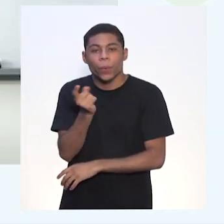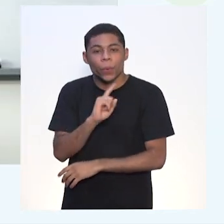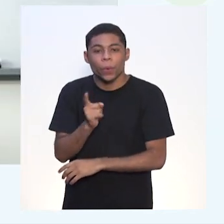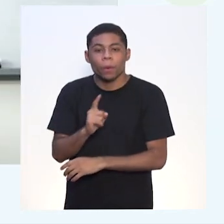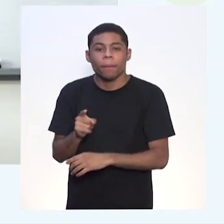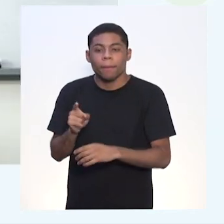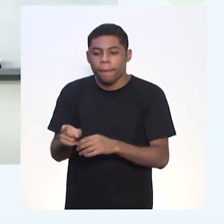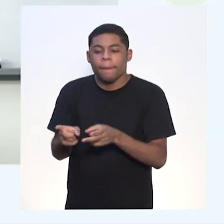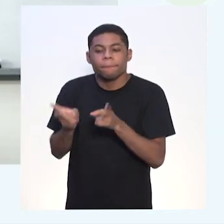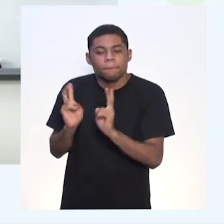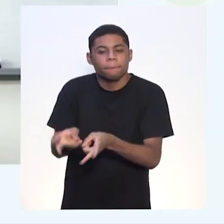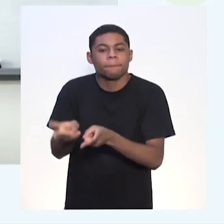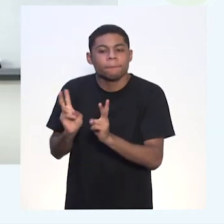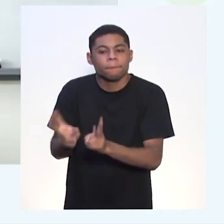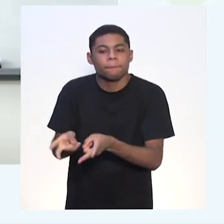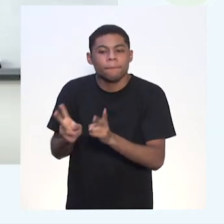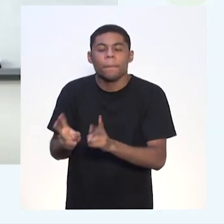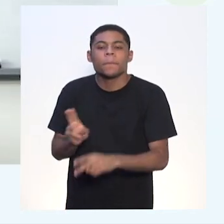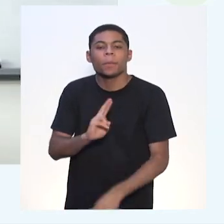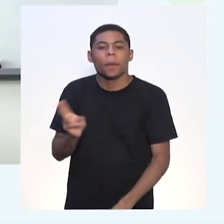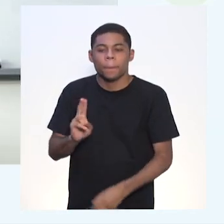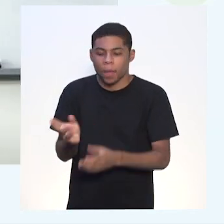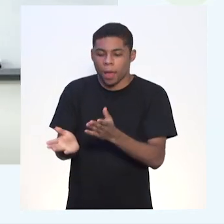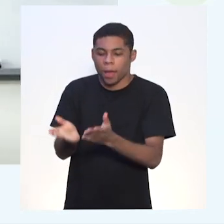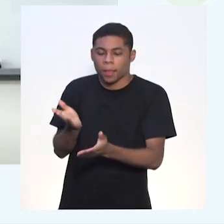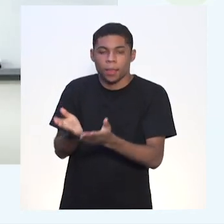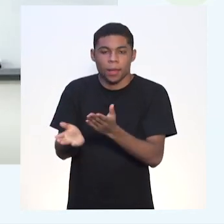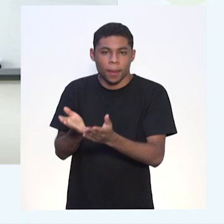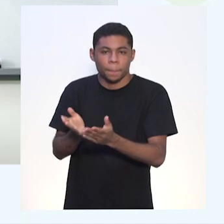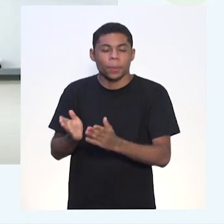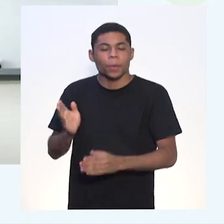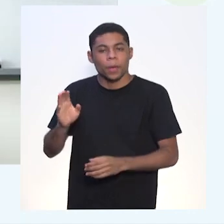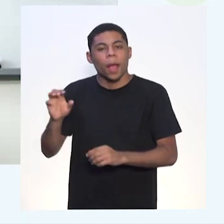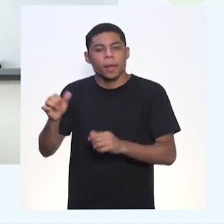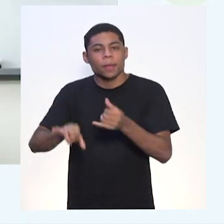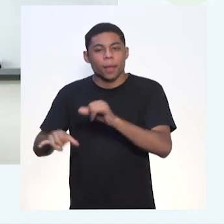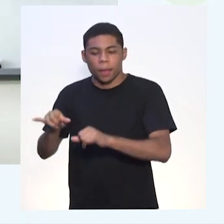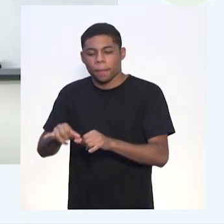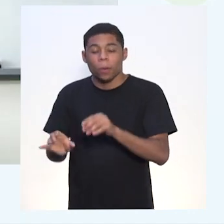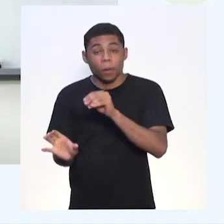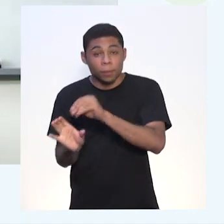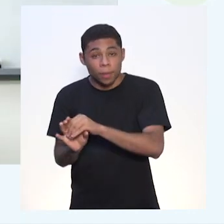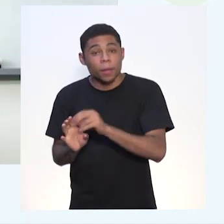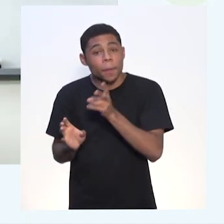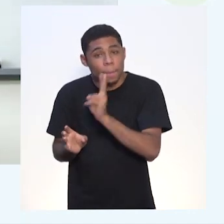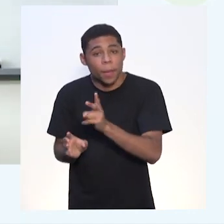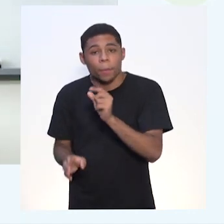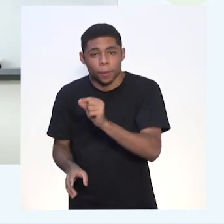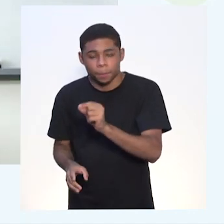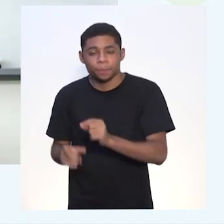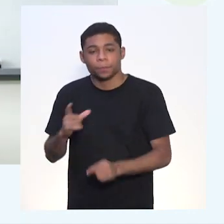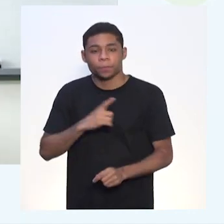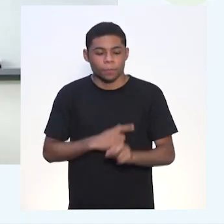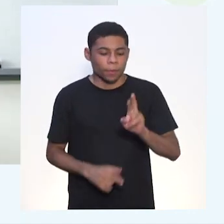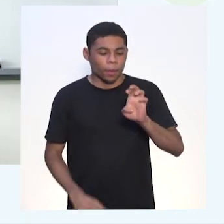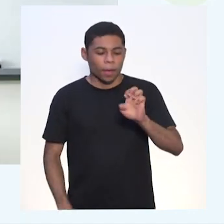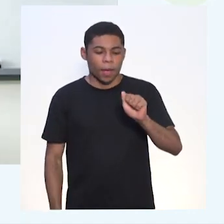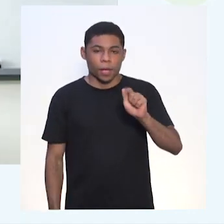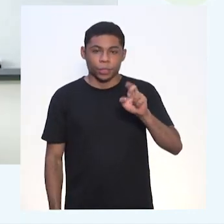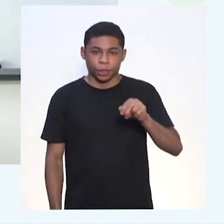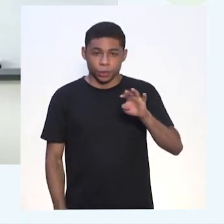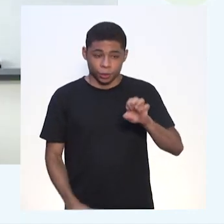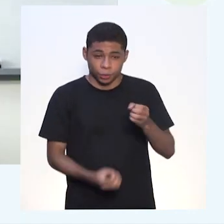continua acontecendo, ela entra no chamado equilíbrio químico, onde a gente vai ter no mesmo sistema o reagente e o